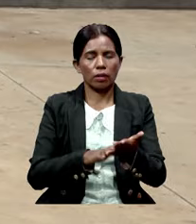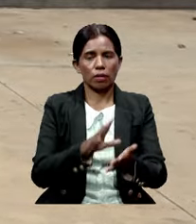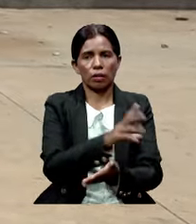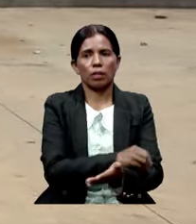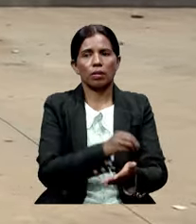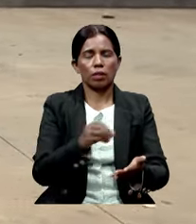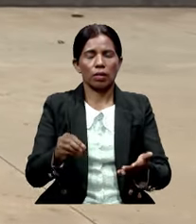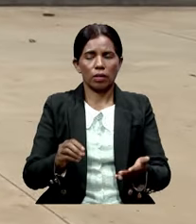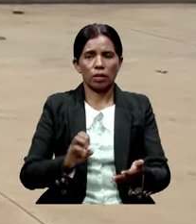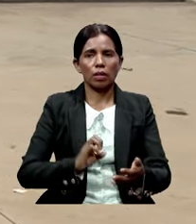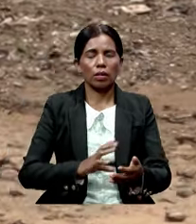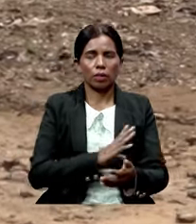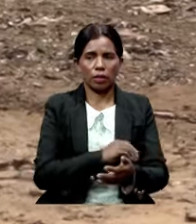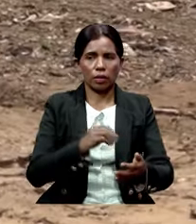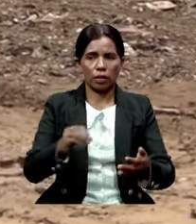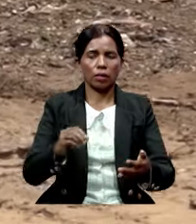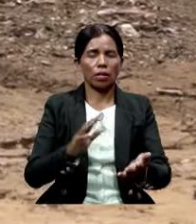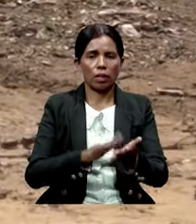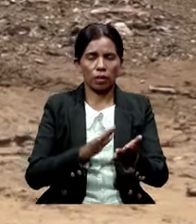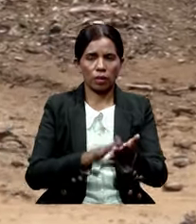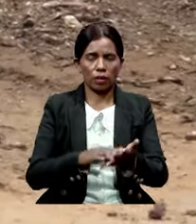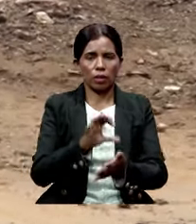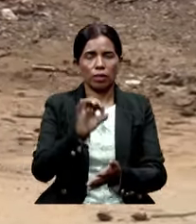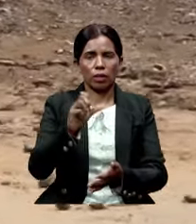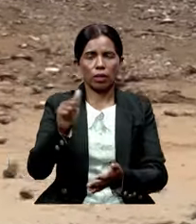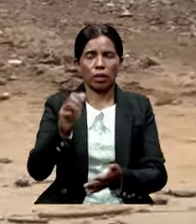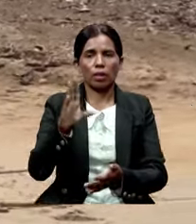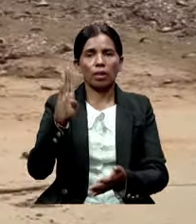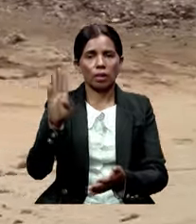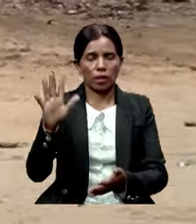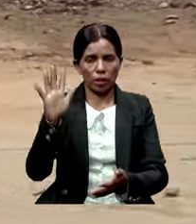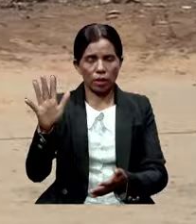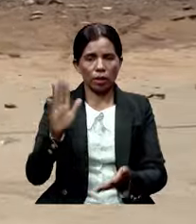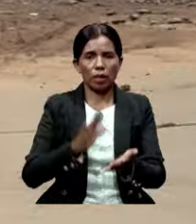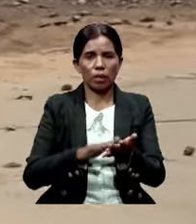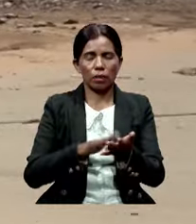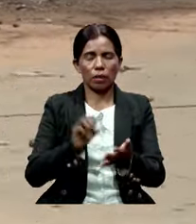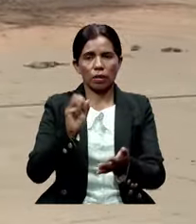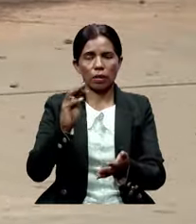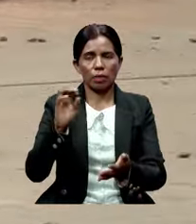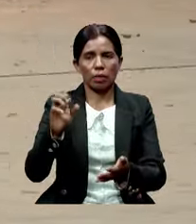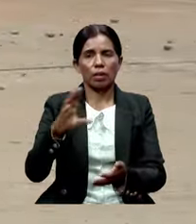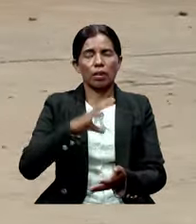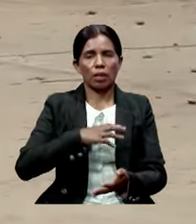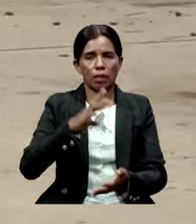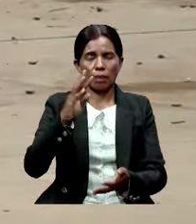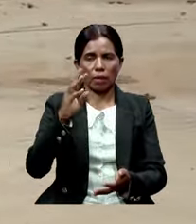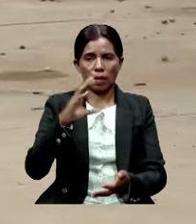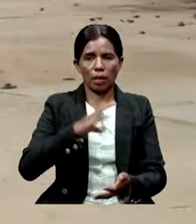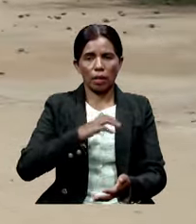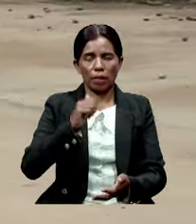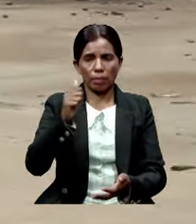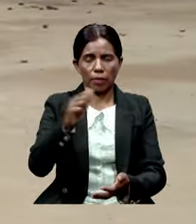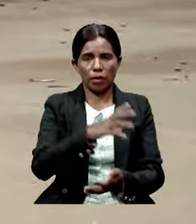ciclo Esperança da Pátria e Ensino Básico Filial Lima Macanesan, Ensino Básico Filial Camea Centro, Ensino